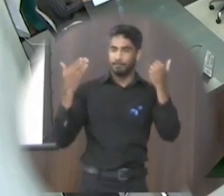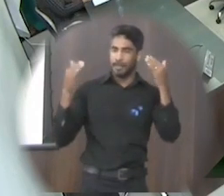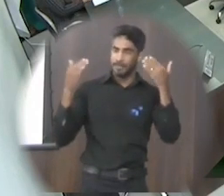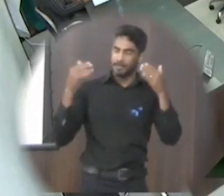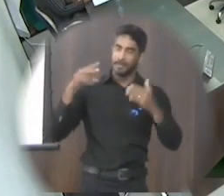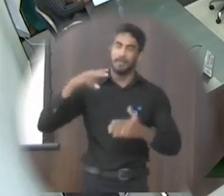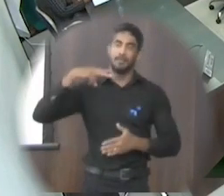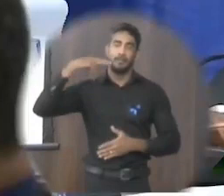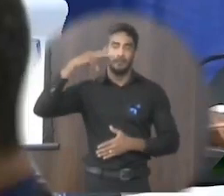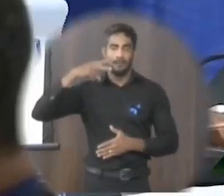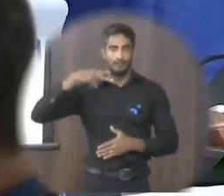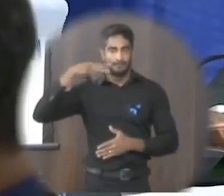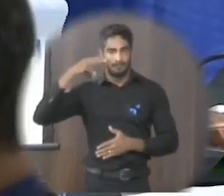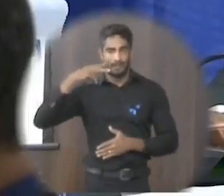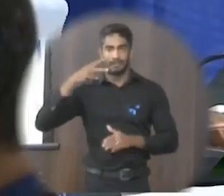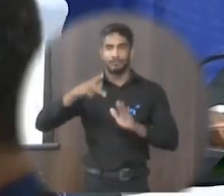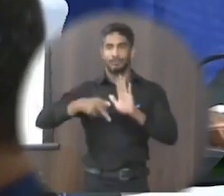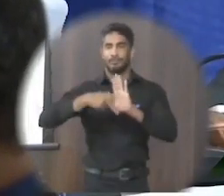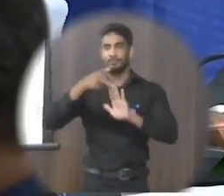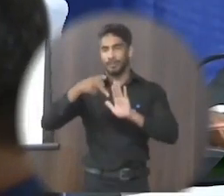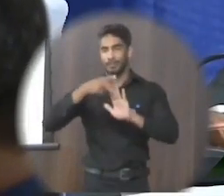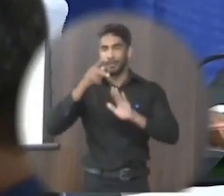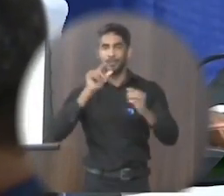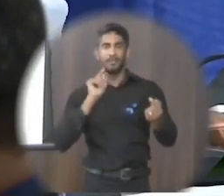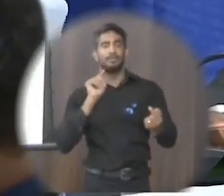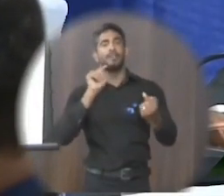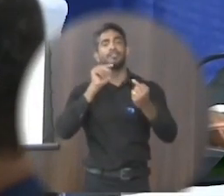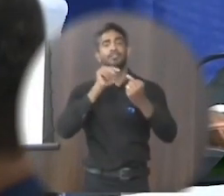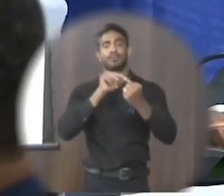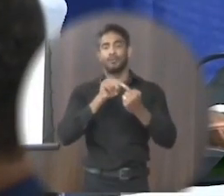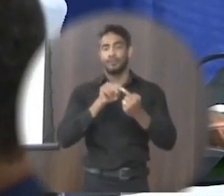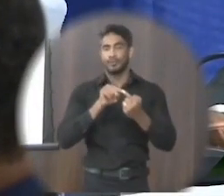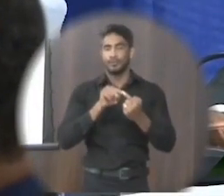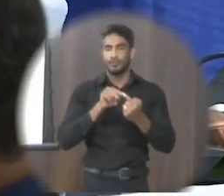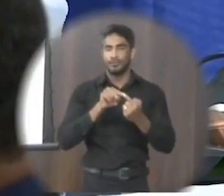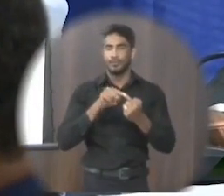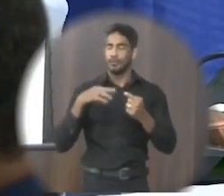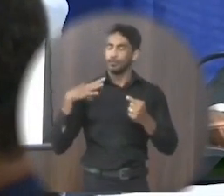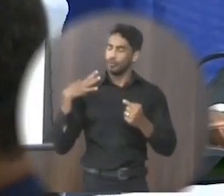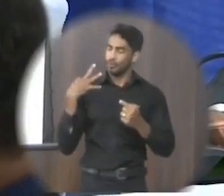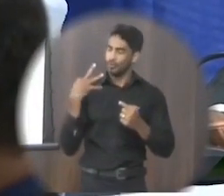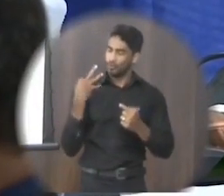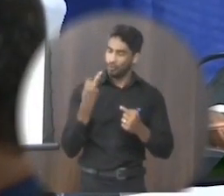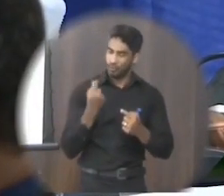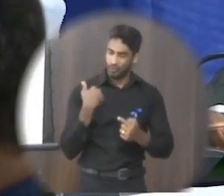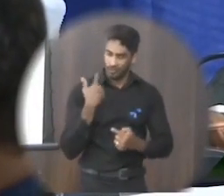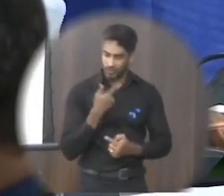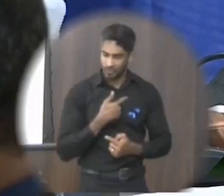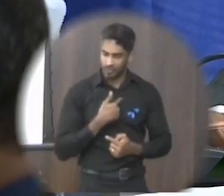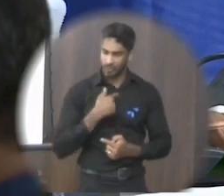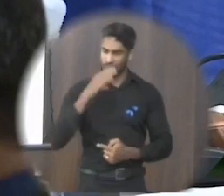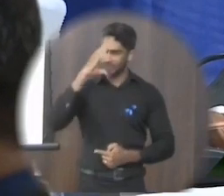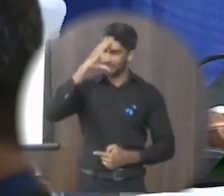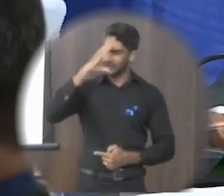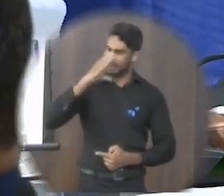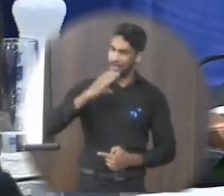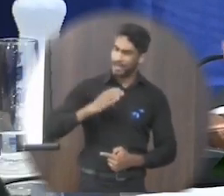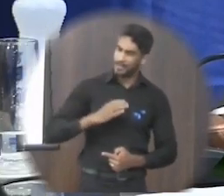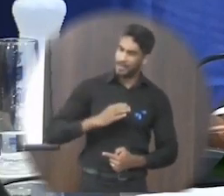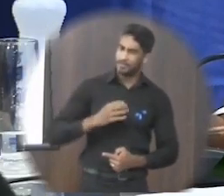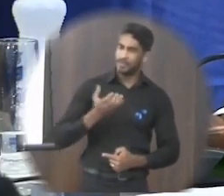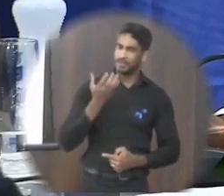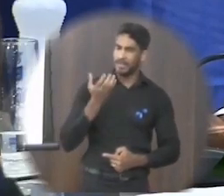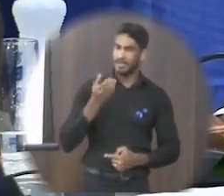pelo projeto, projeto que vai de encontro o que todos nós, cidadãos do bem, quer. E